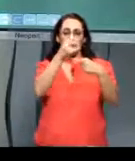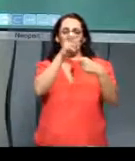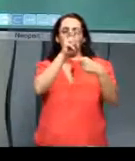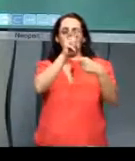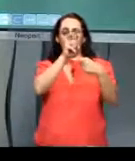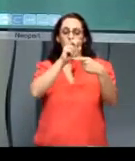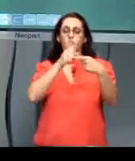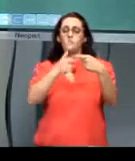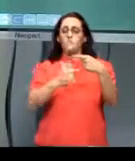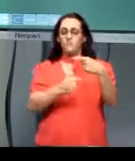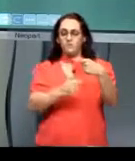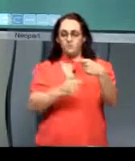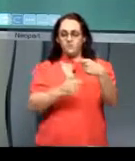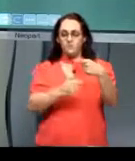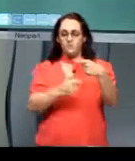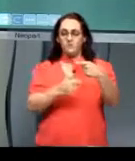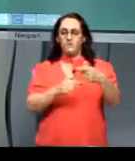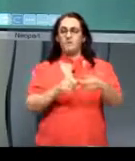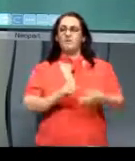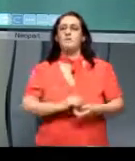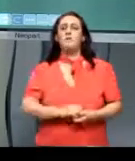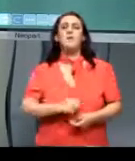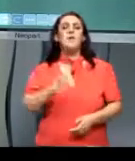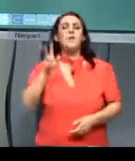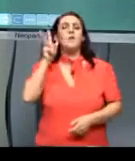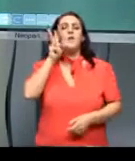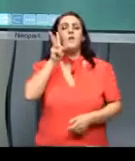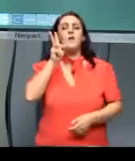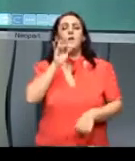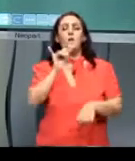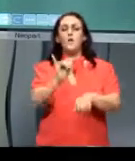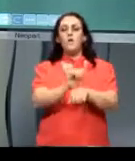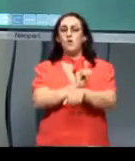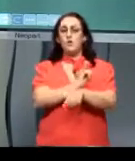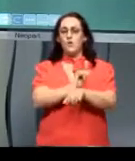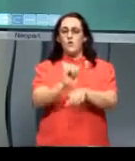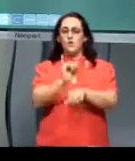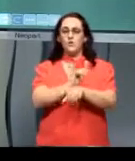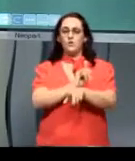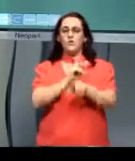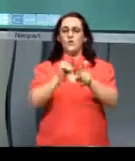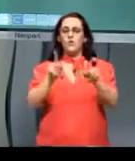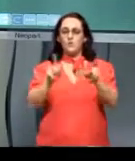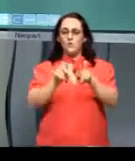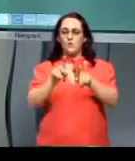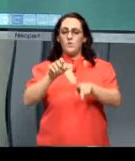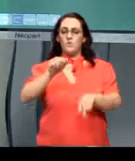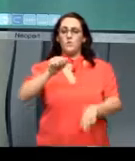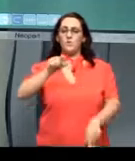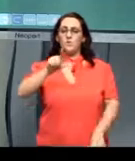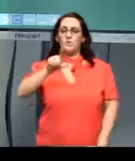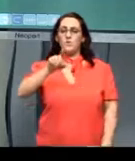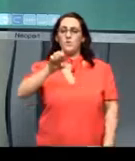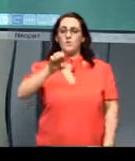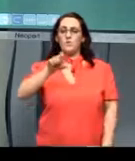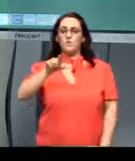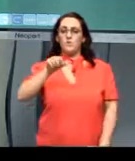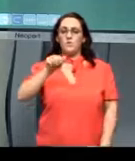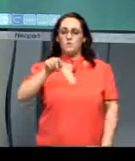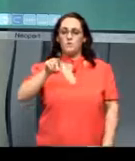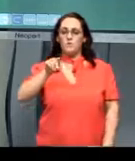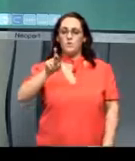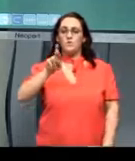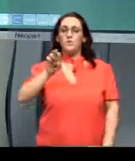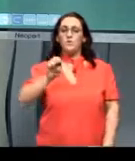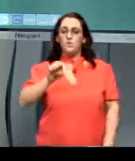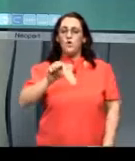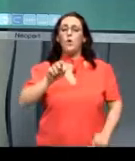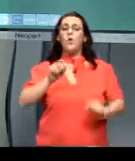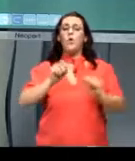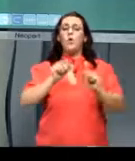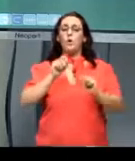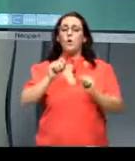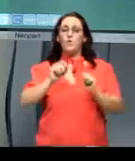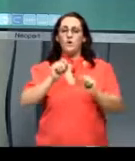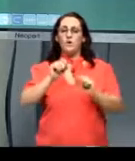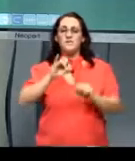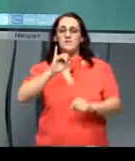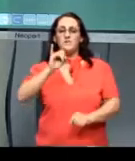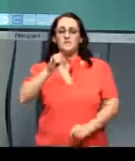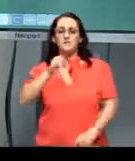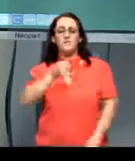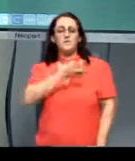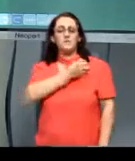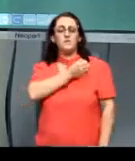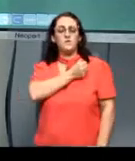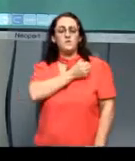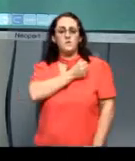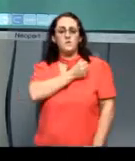Lembrando uma dica que o professor, né, Alexandre deu, se eu colocar um número negativo, eu devo usar